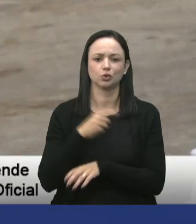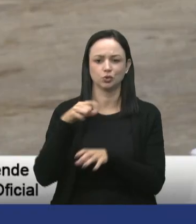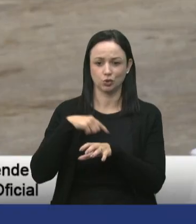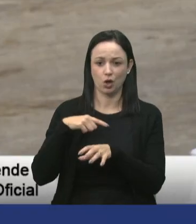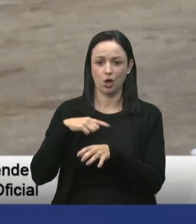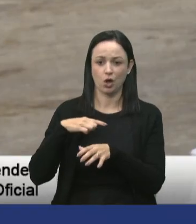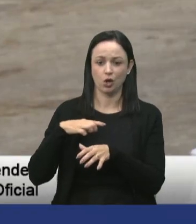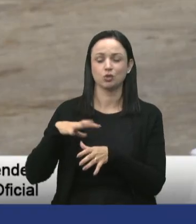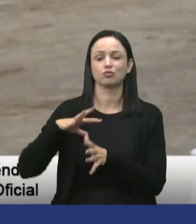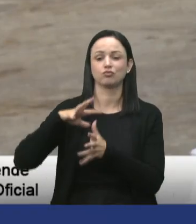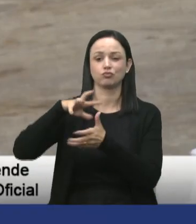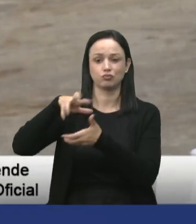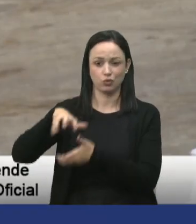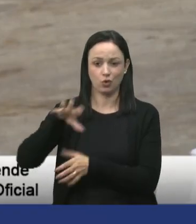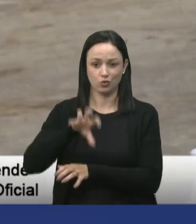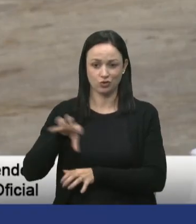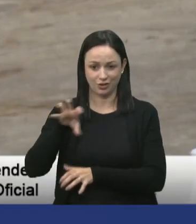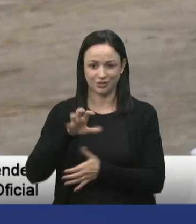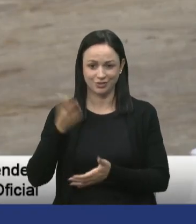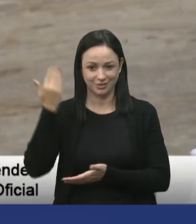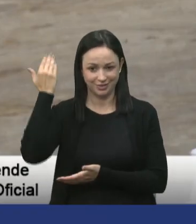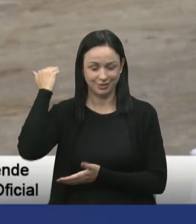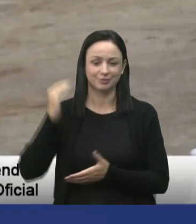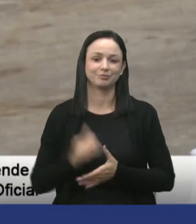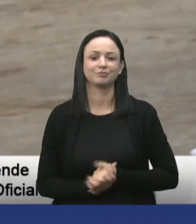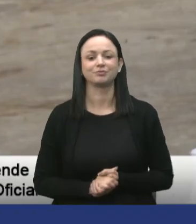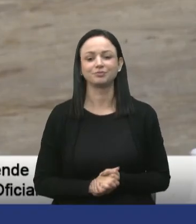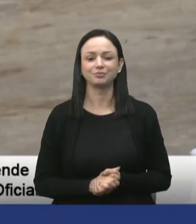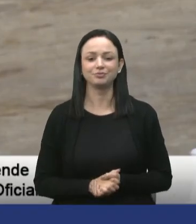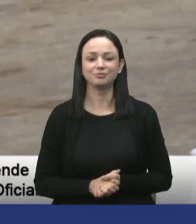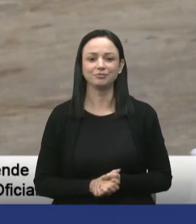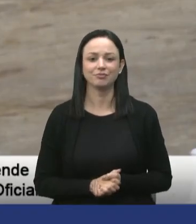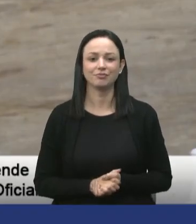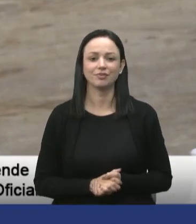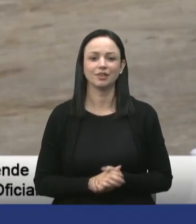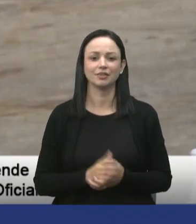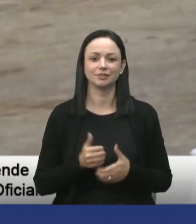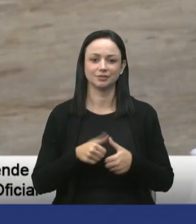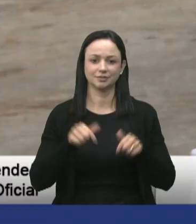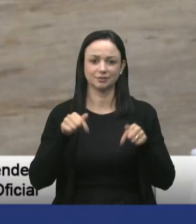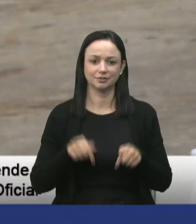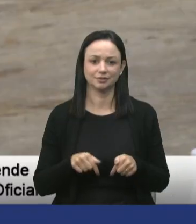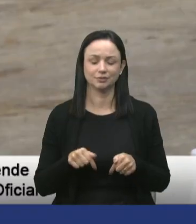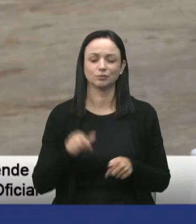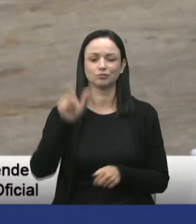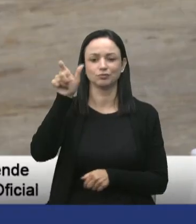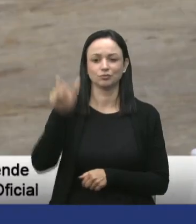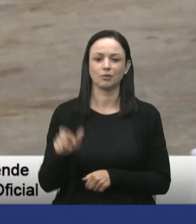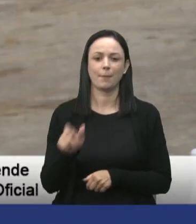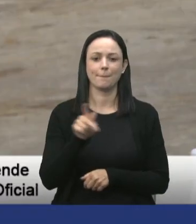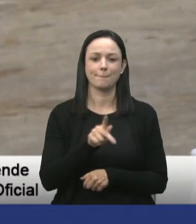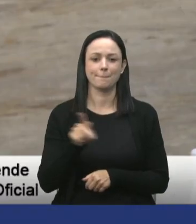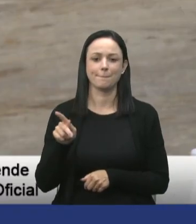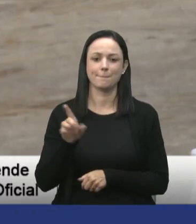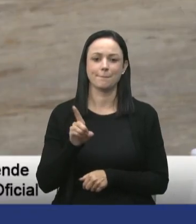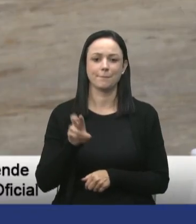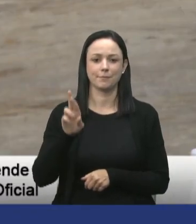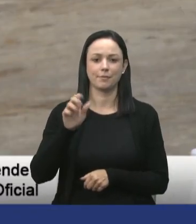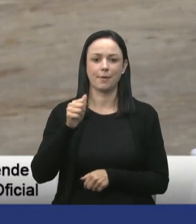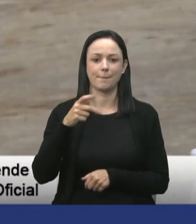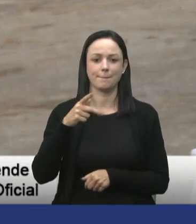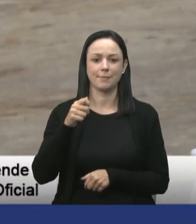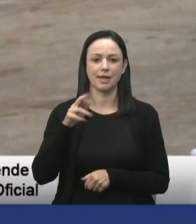há tanto tempo atrás. Dito isso, e estando aqui com a professora, a doutora